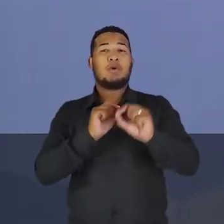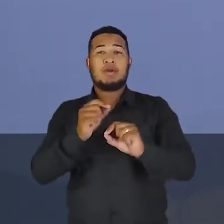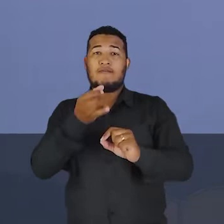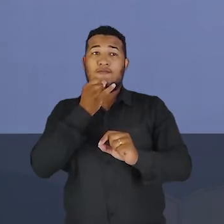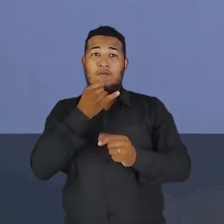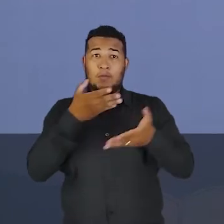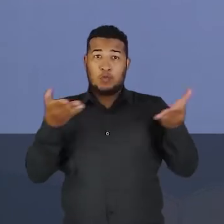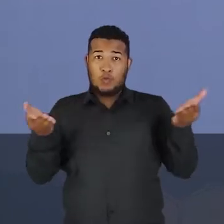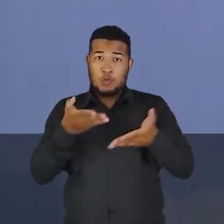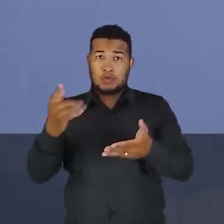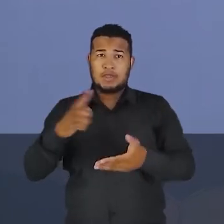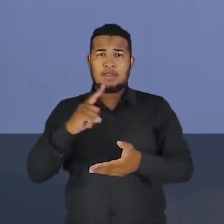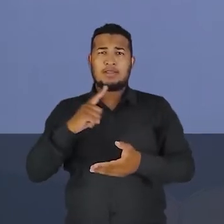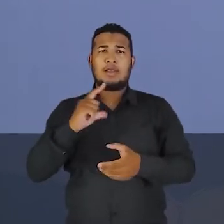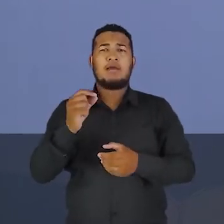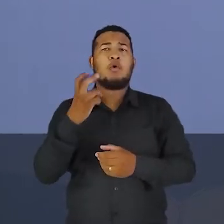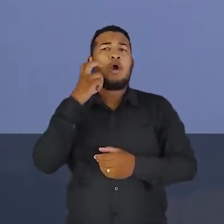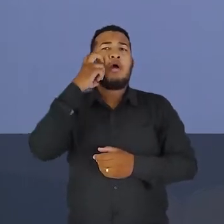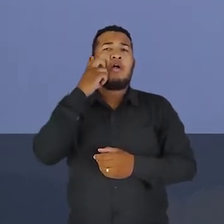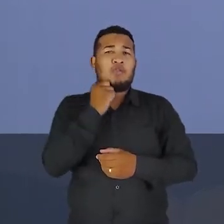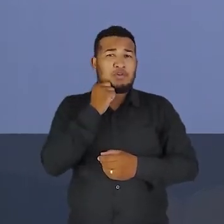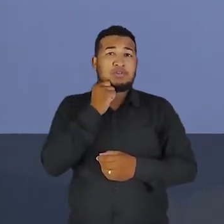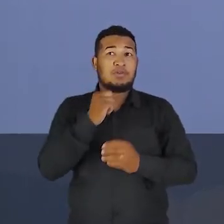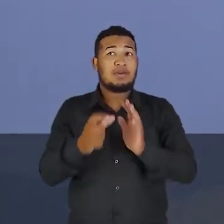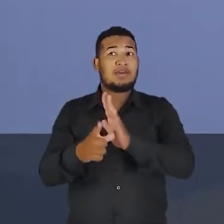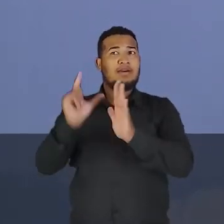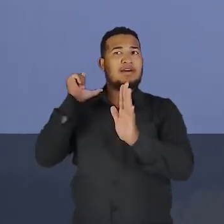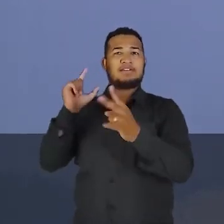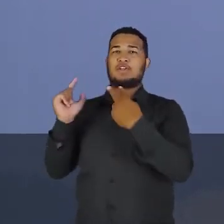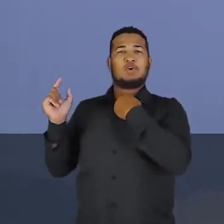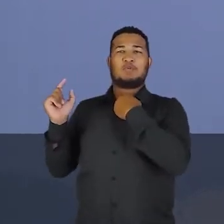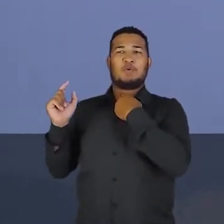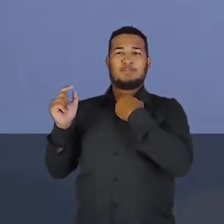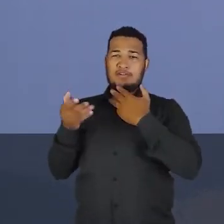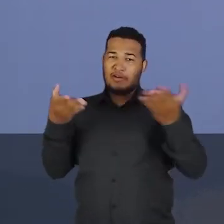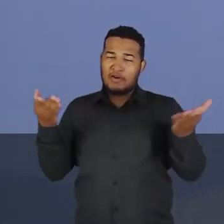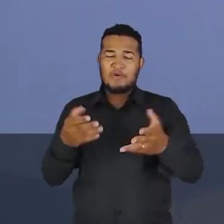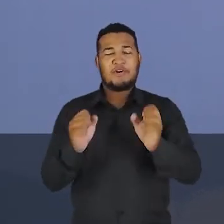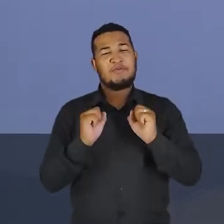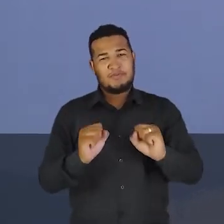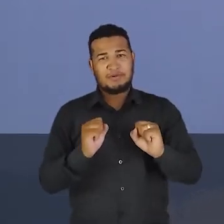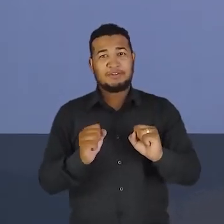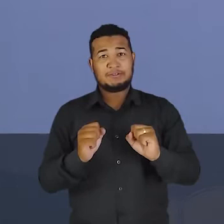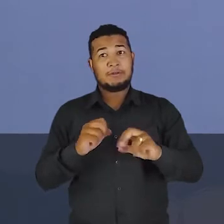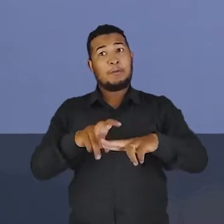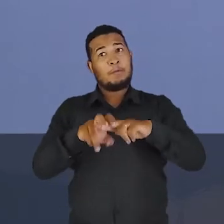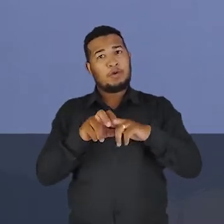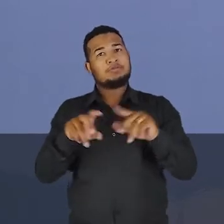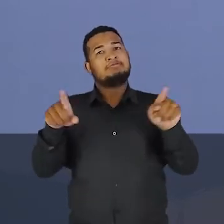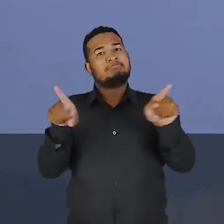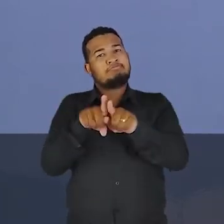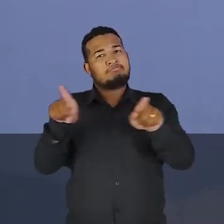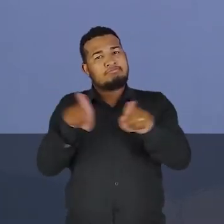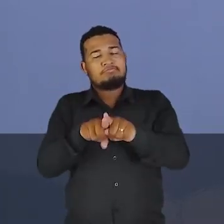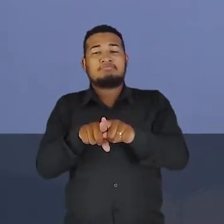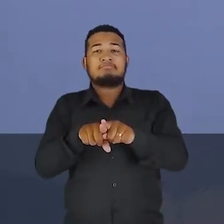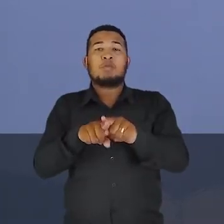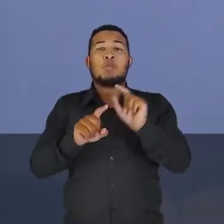hoje há processos de adoção que antes não havia. Por isso, e também por conta